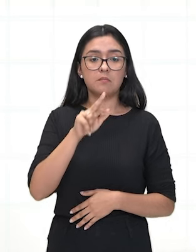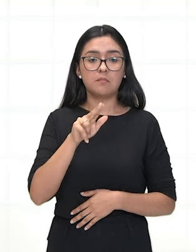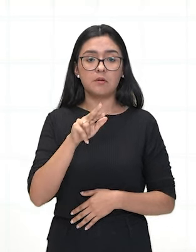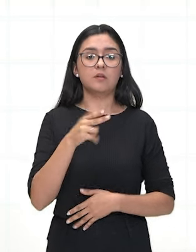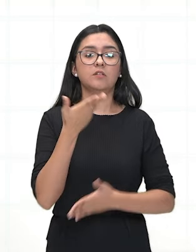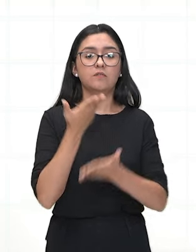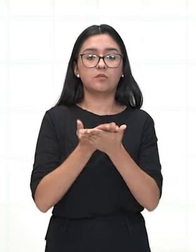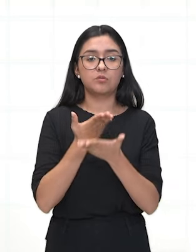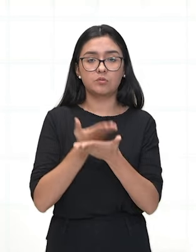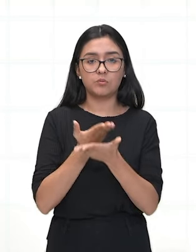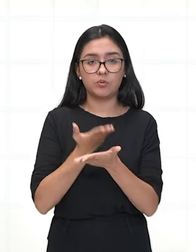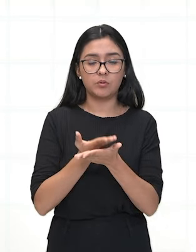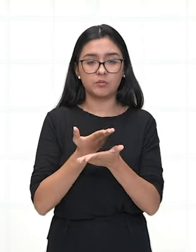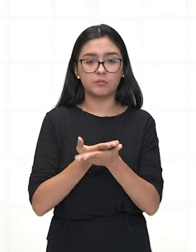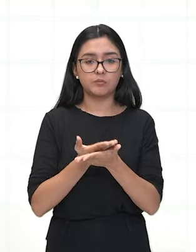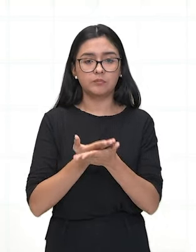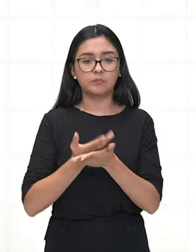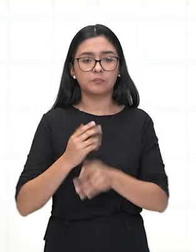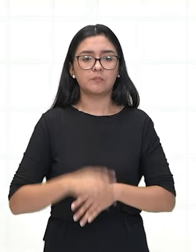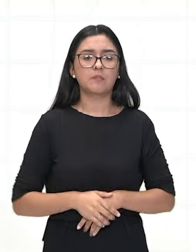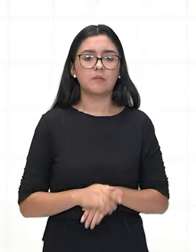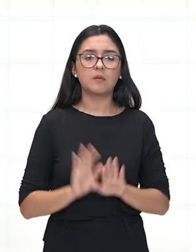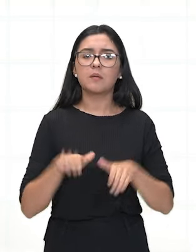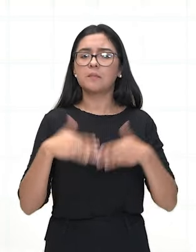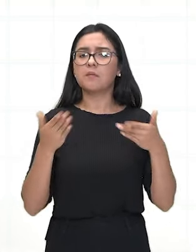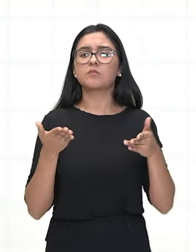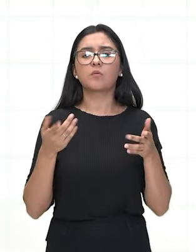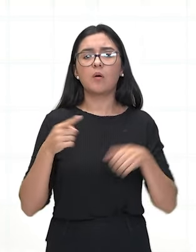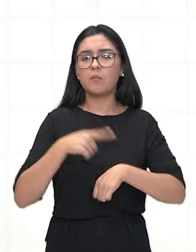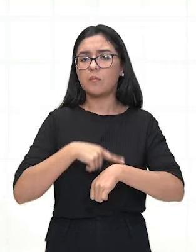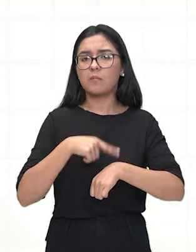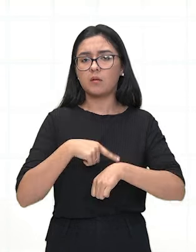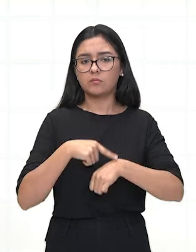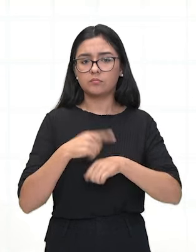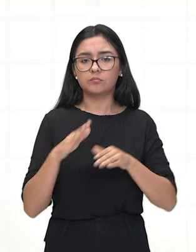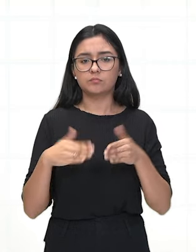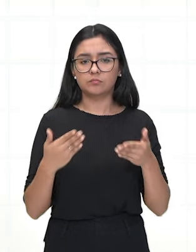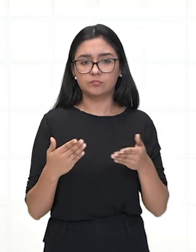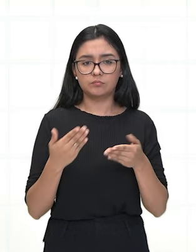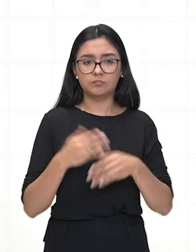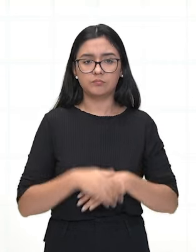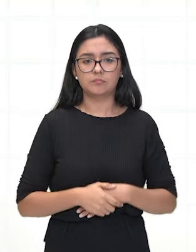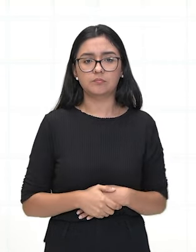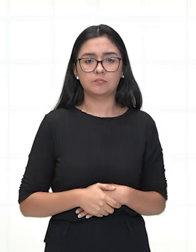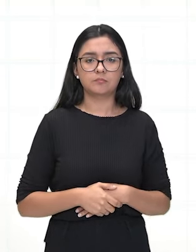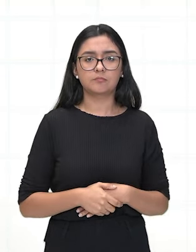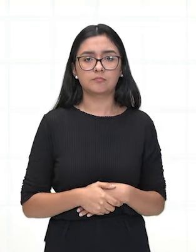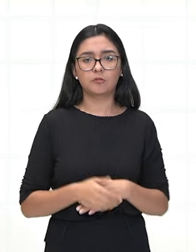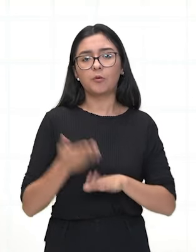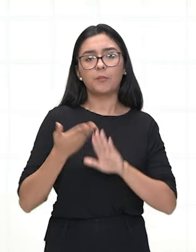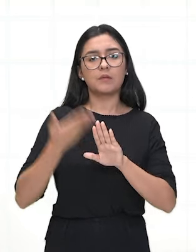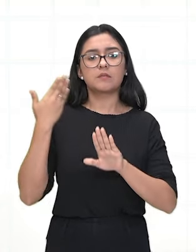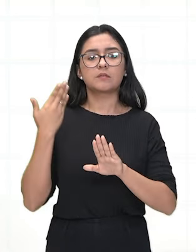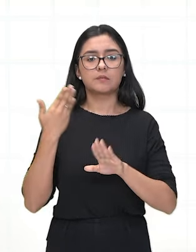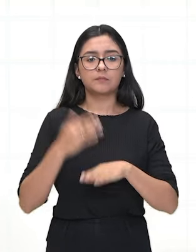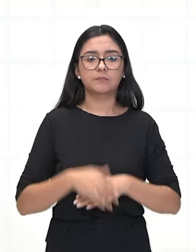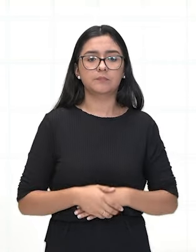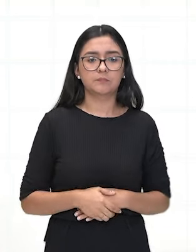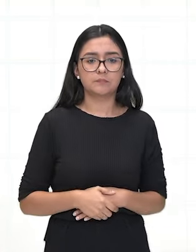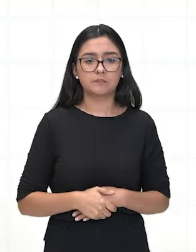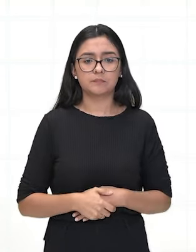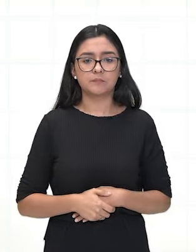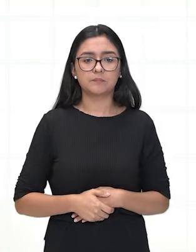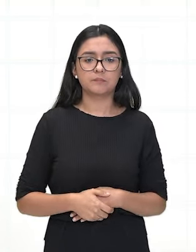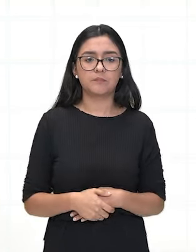estudando mas em que determinado momento no passado como ele tá falando aqui né que a gente utiliza All